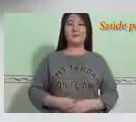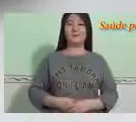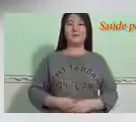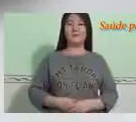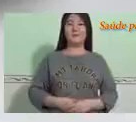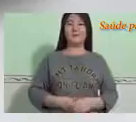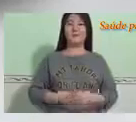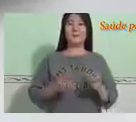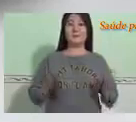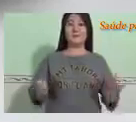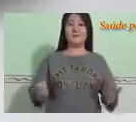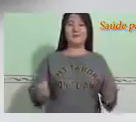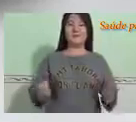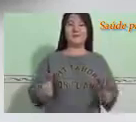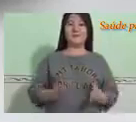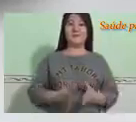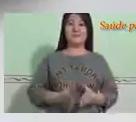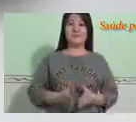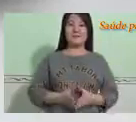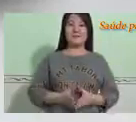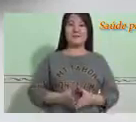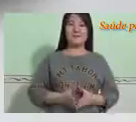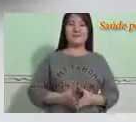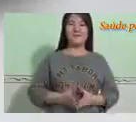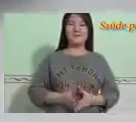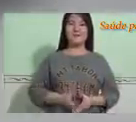gravidade, como dificuldade para respirar,